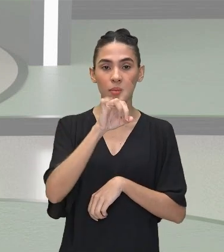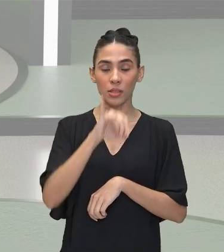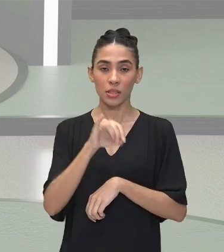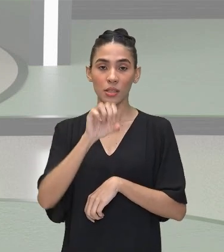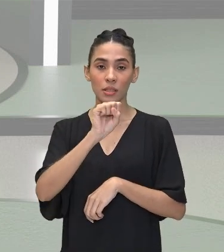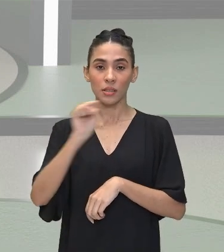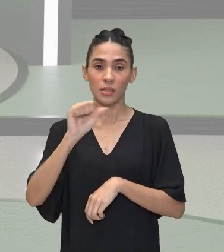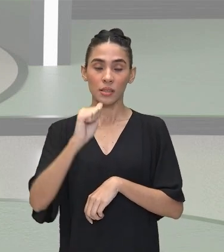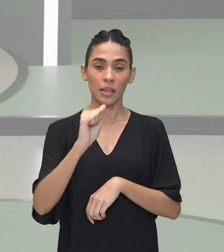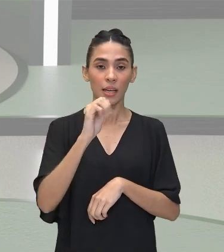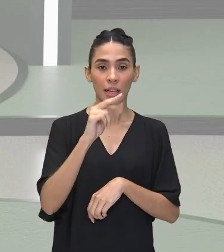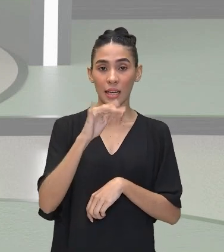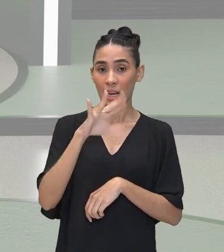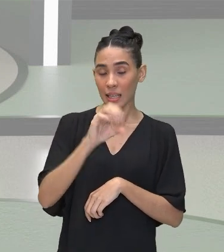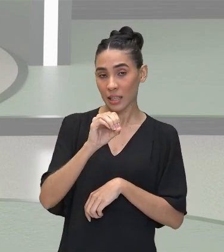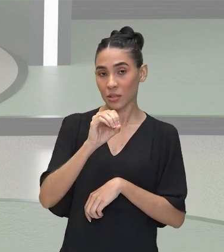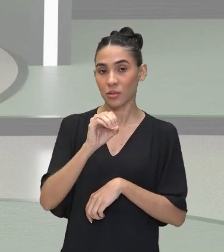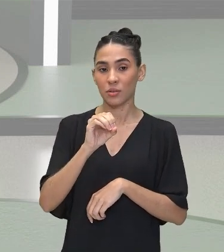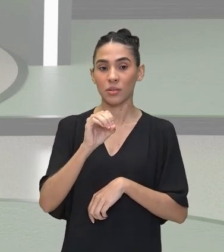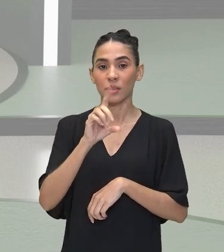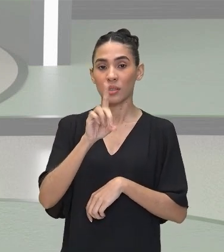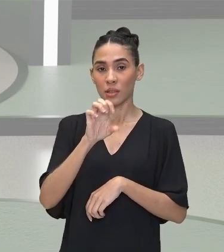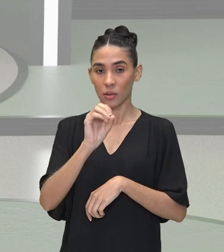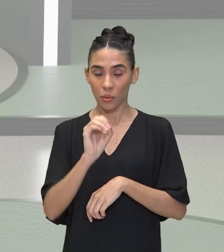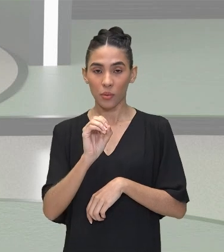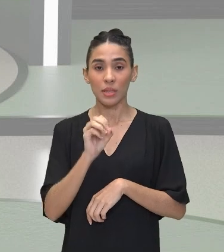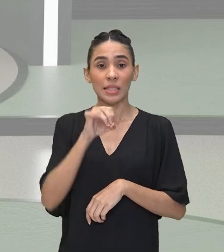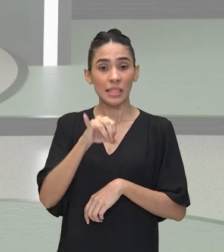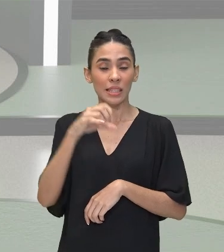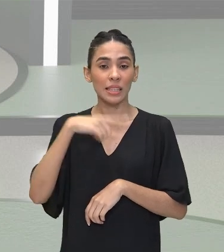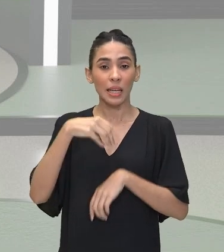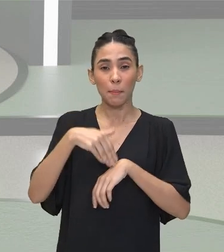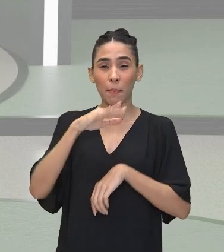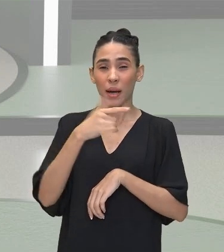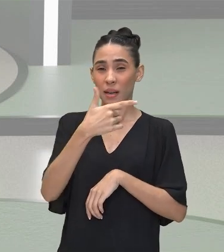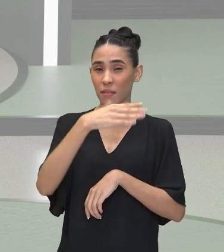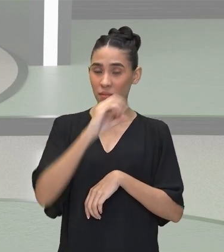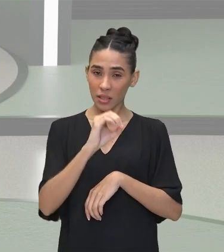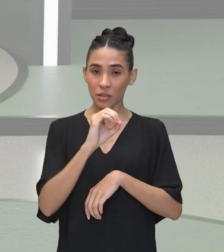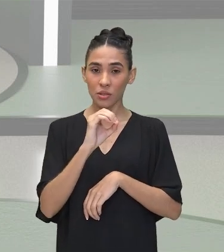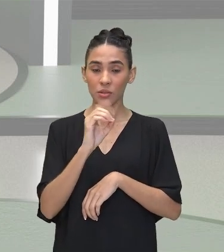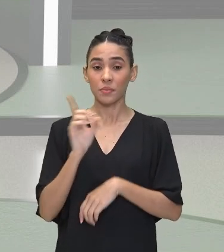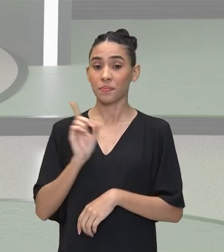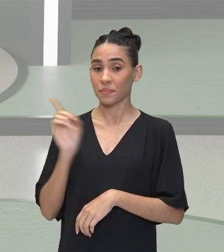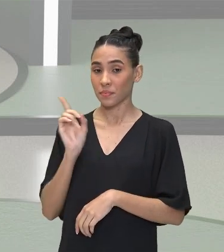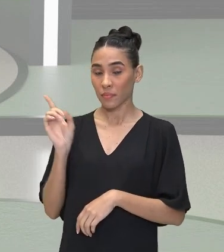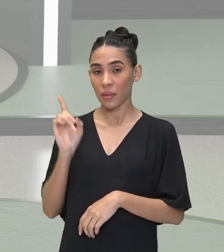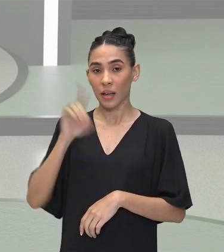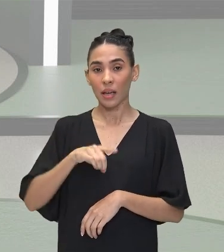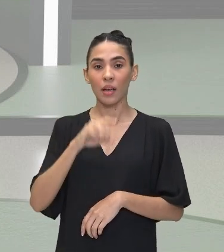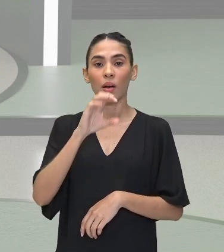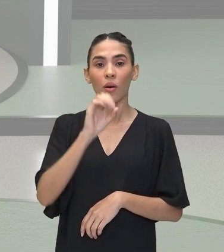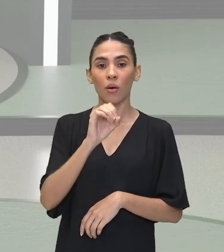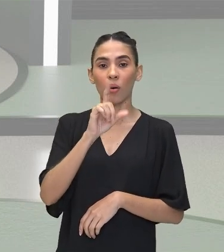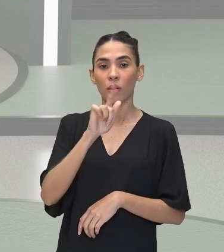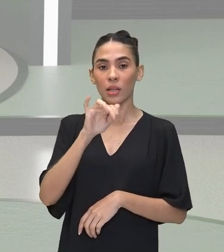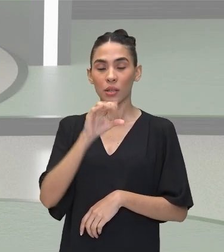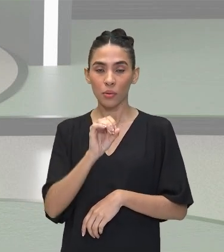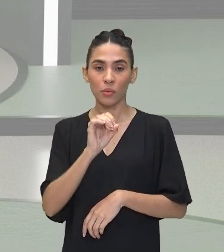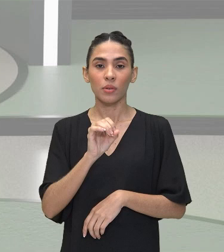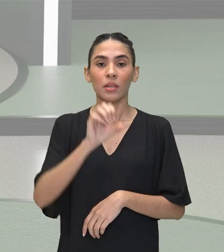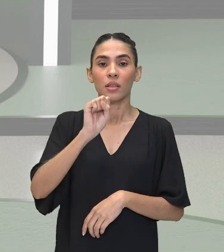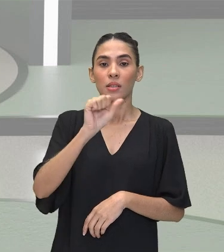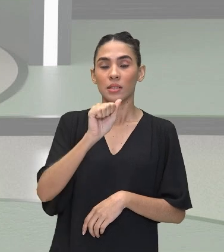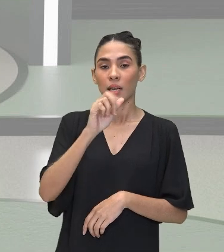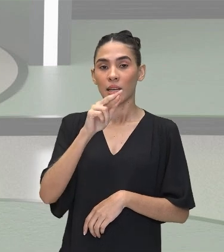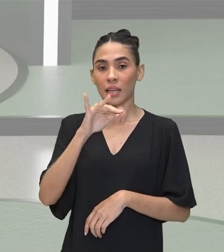disacarídeo, quando tem duas unidades. Se tem até 20 unidades de monossacarídeos, ele é um oligosacarídeo. Mas quando